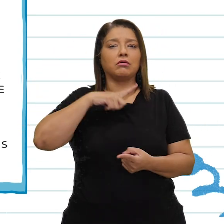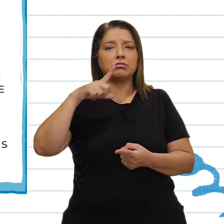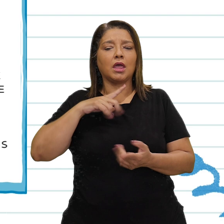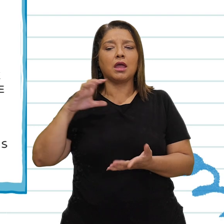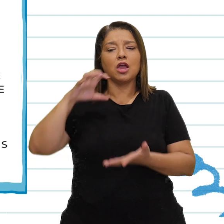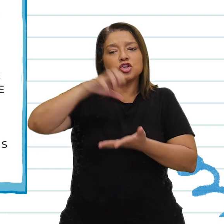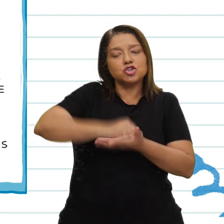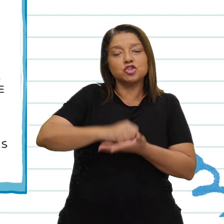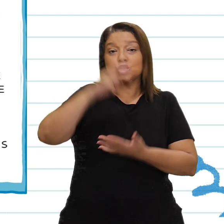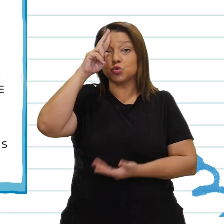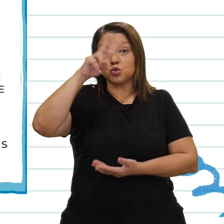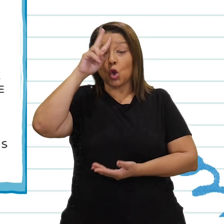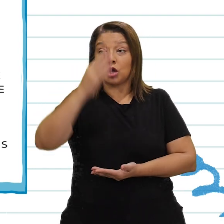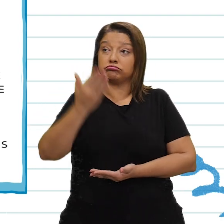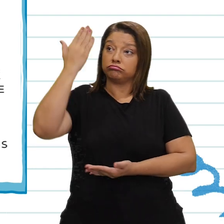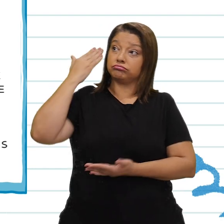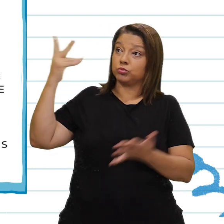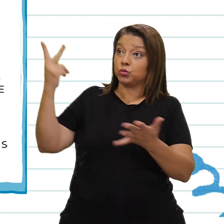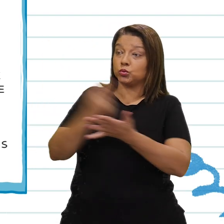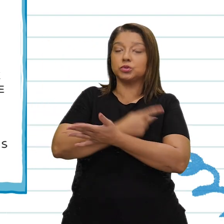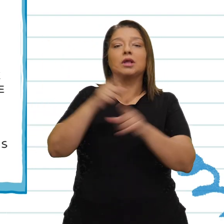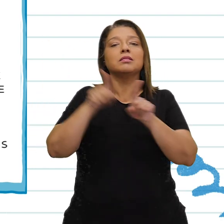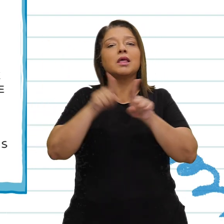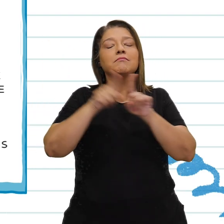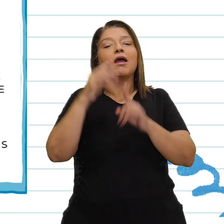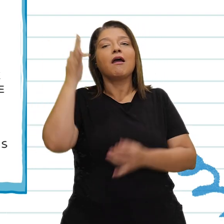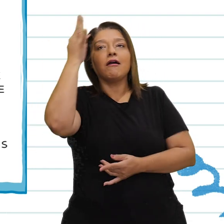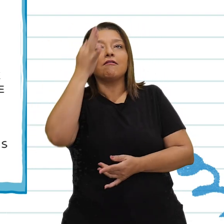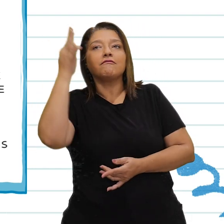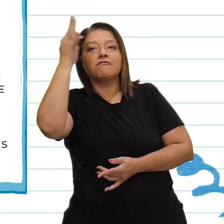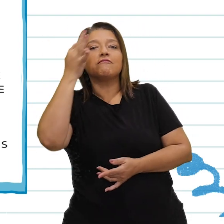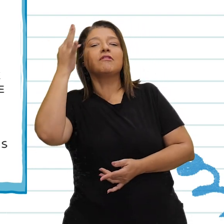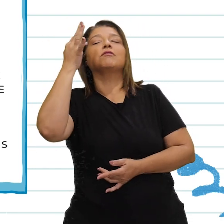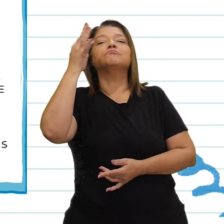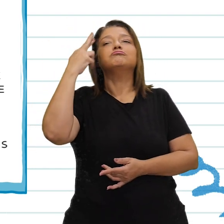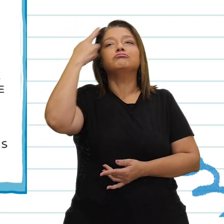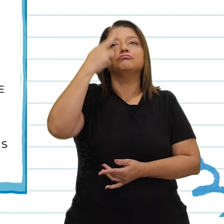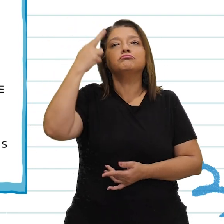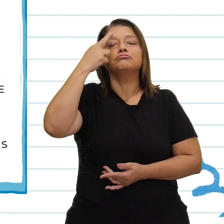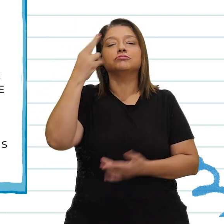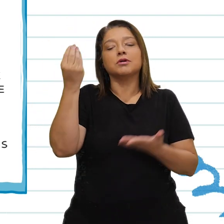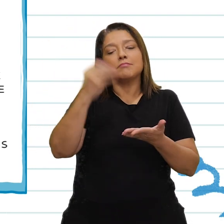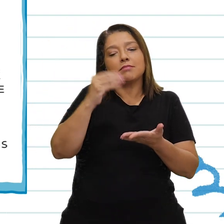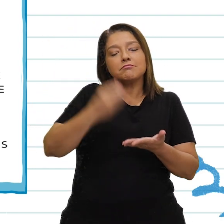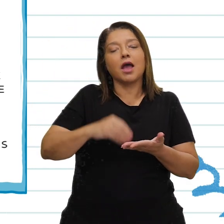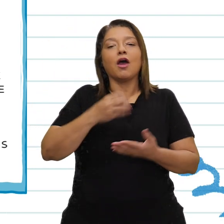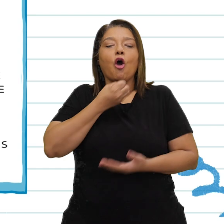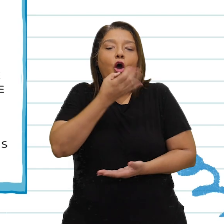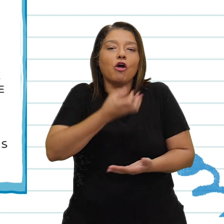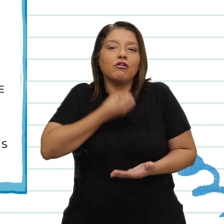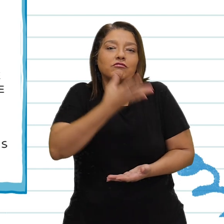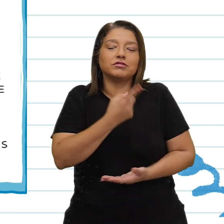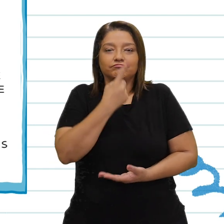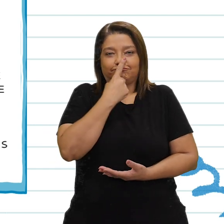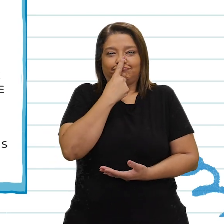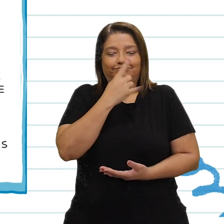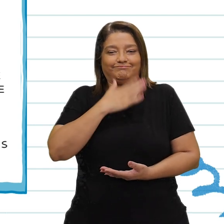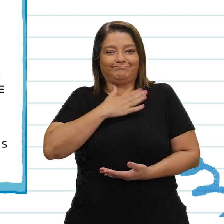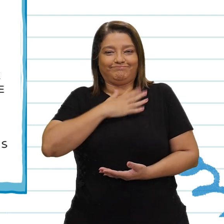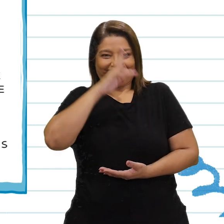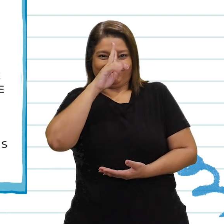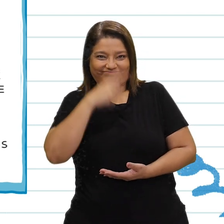até reflexões filosóficas e confissões íntimas. No diário pessoal, se é livre